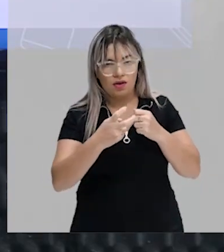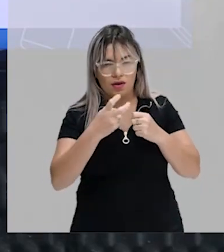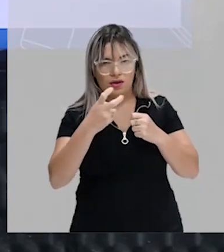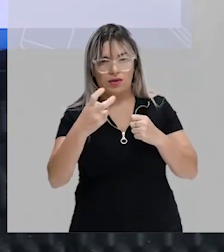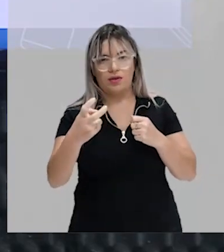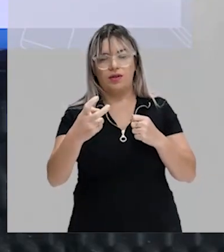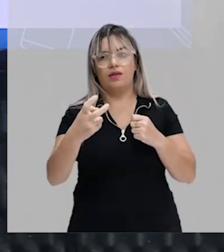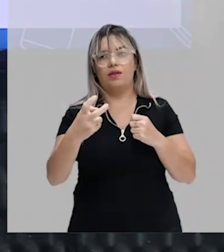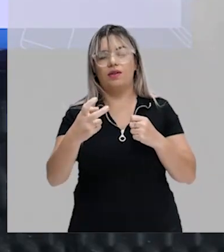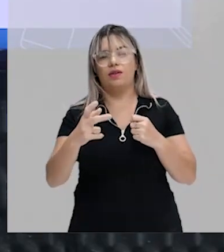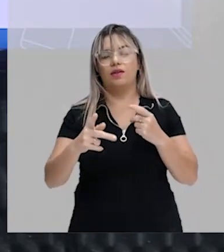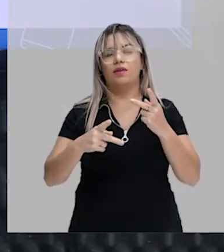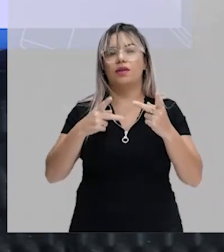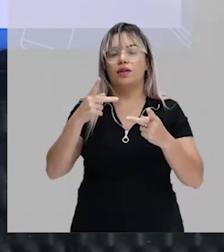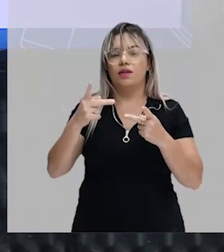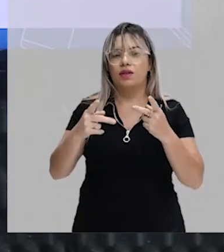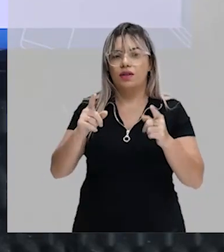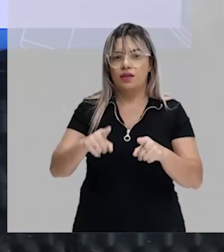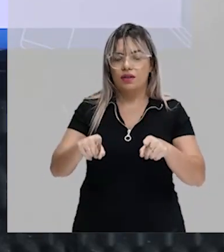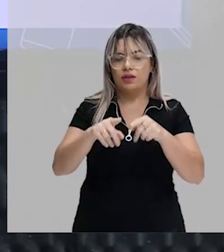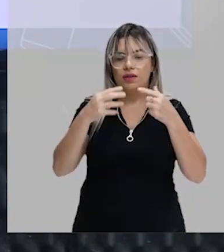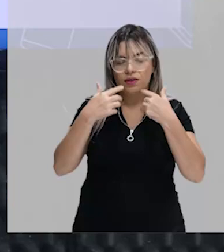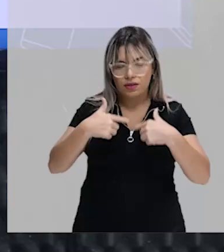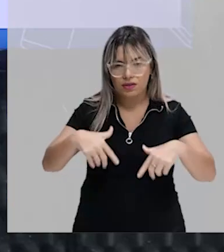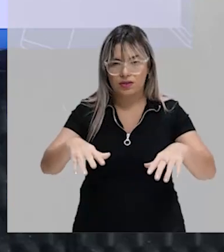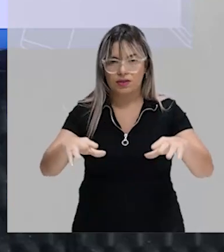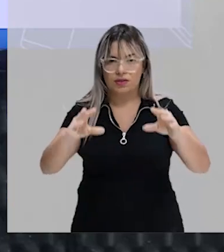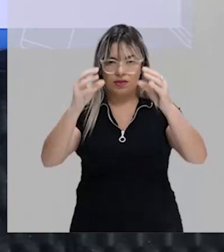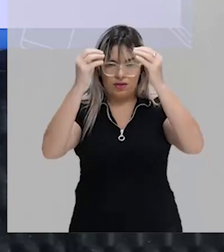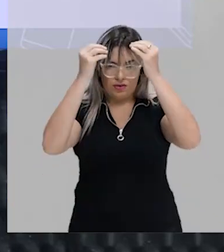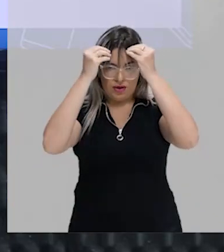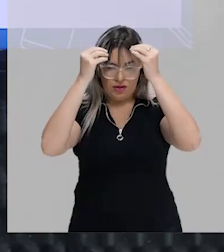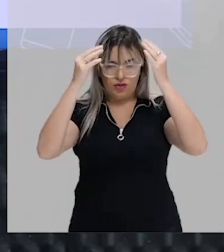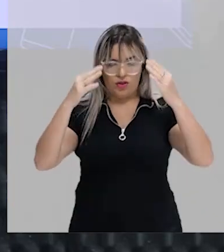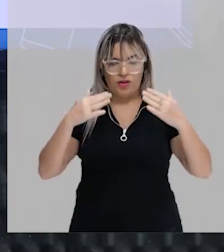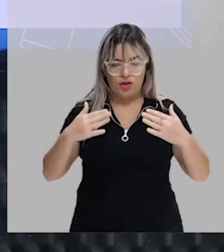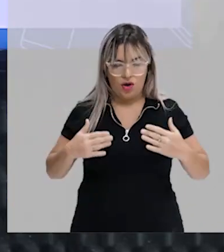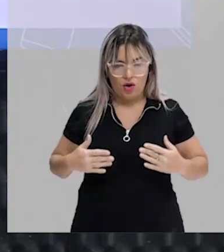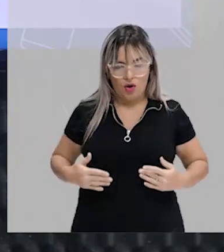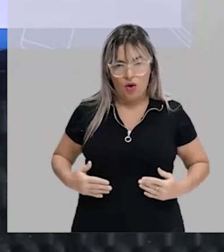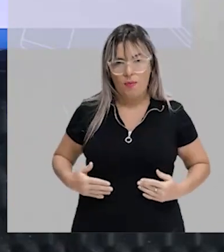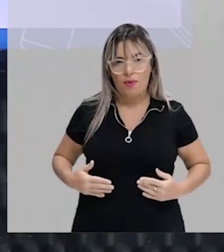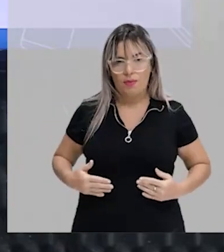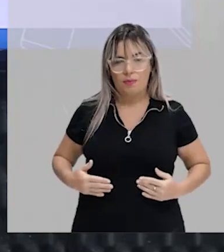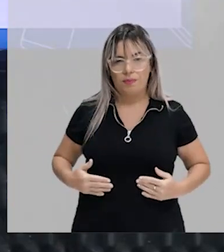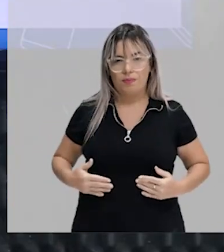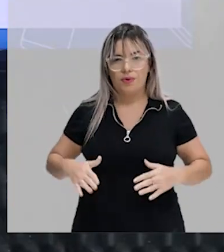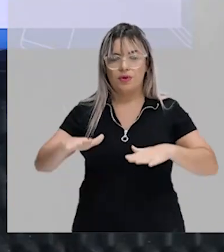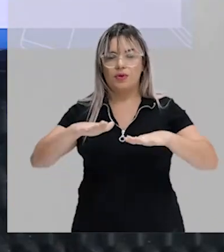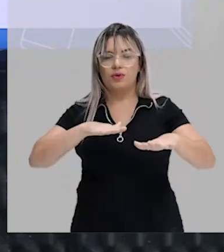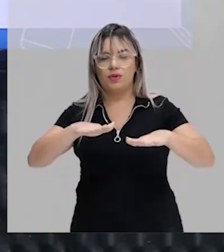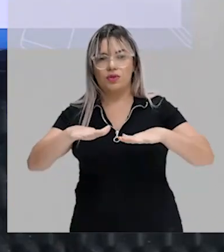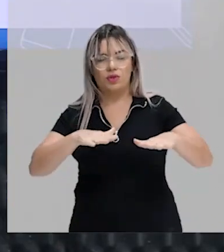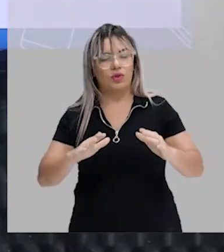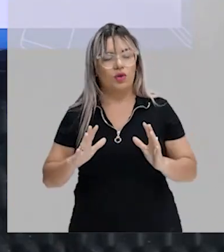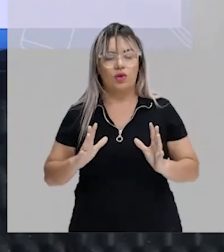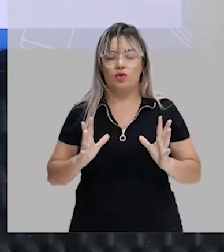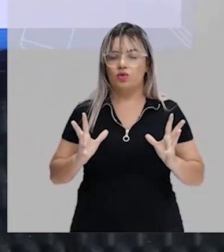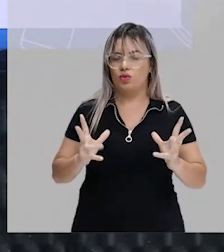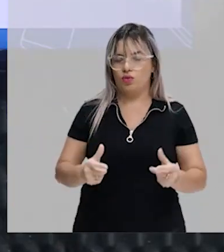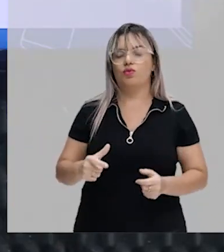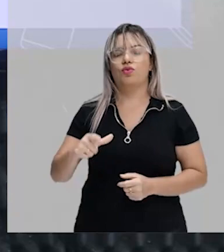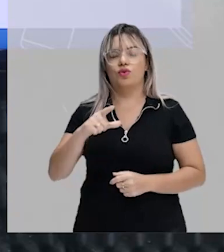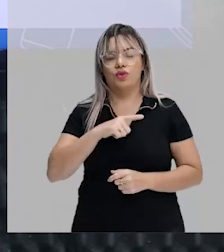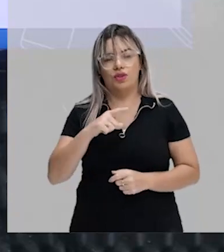expressa na oralidade, e eu tenho também a minha linguagem corporal. Todos nós temos. Uns colocam mais para fora, outros são mais